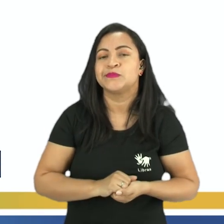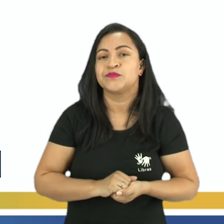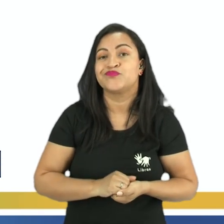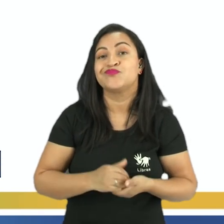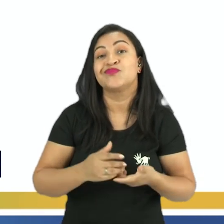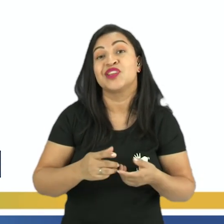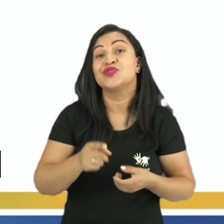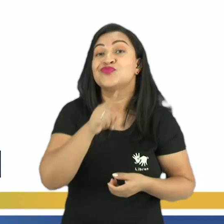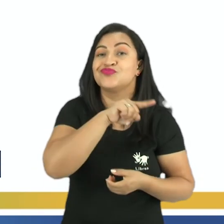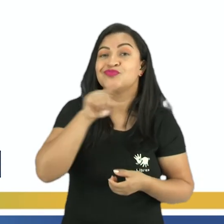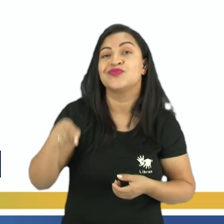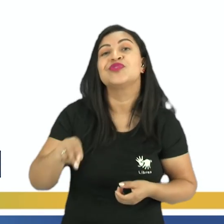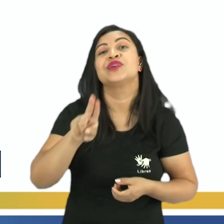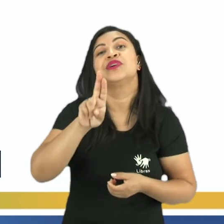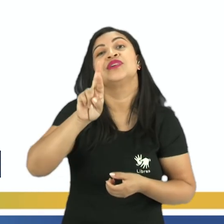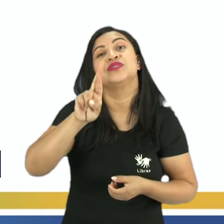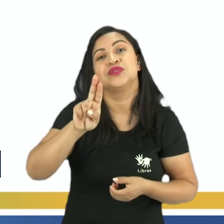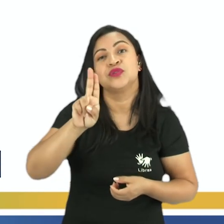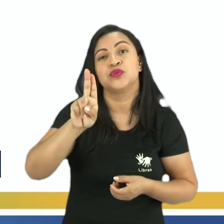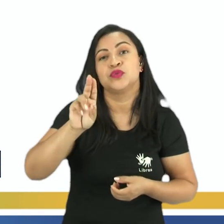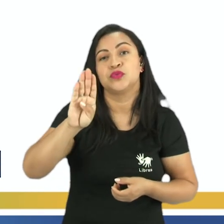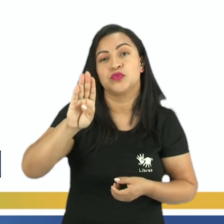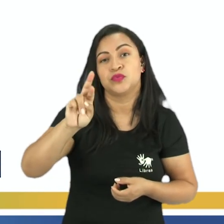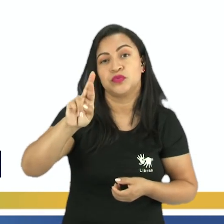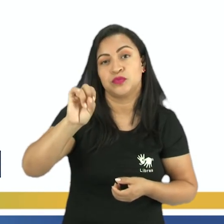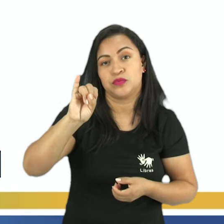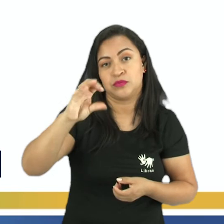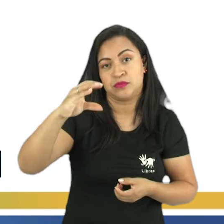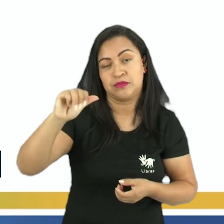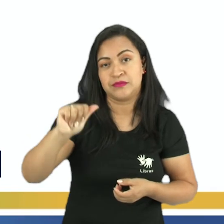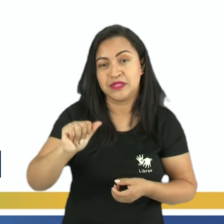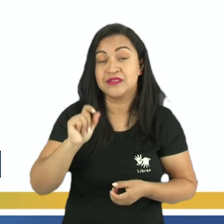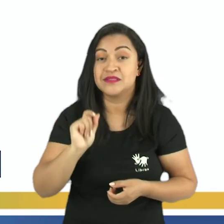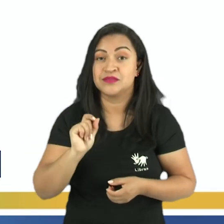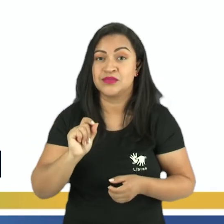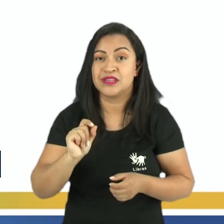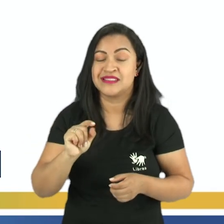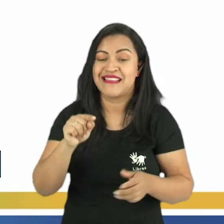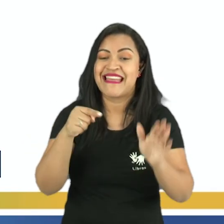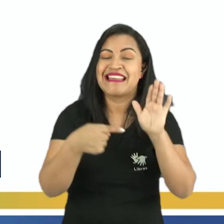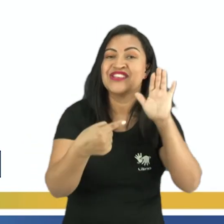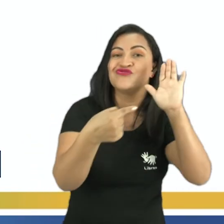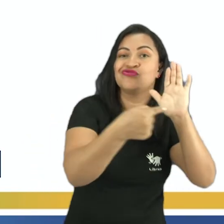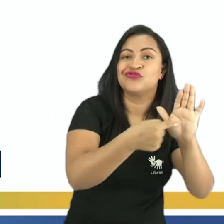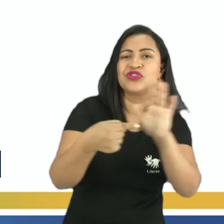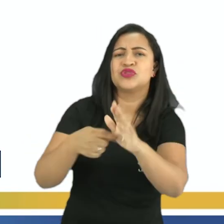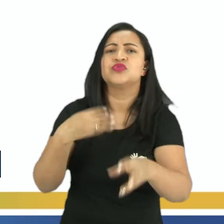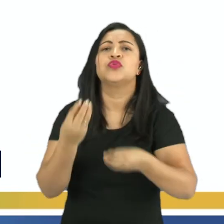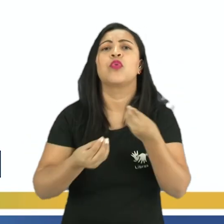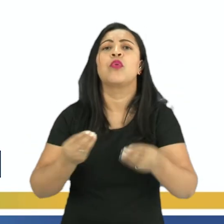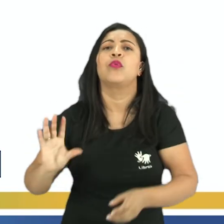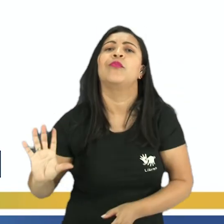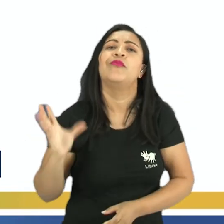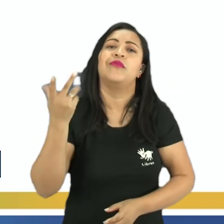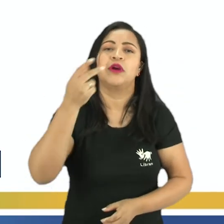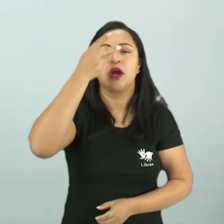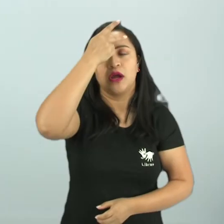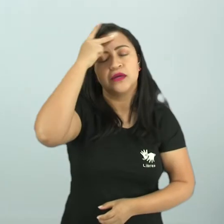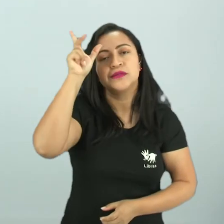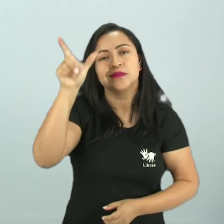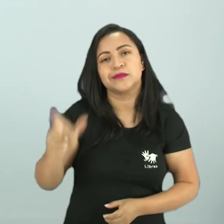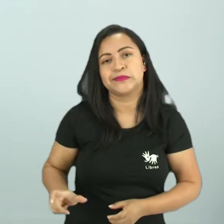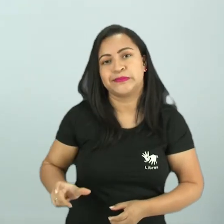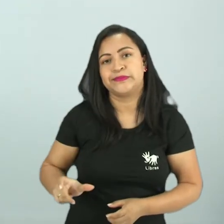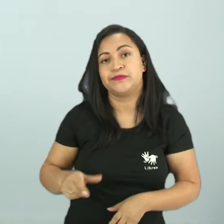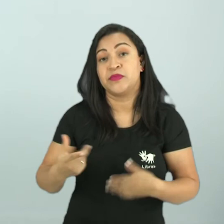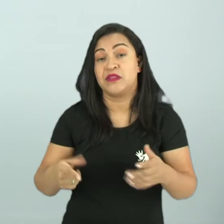São as rubricas, como eu já disse para vocês, que são as indicações de como os personagens devem agir. Lá no início do texto, eu falei para vocês